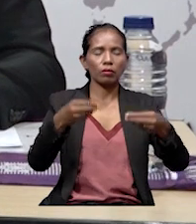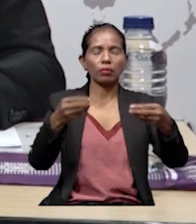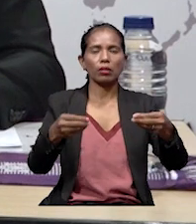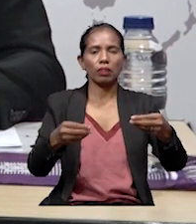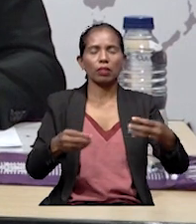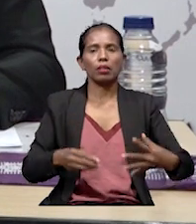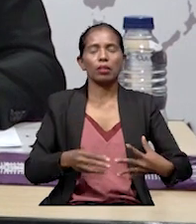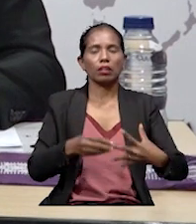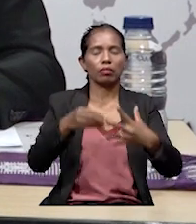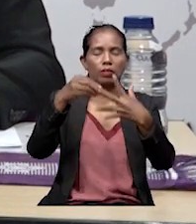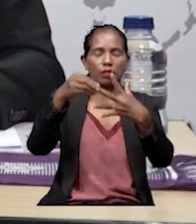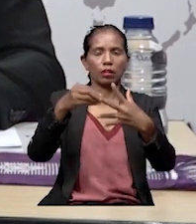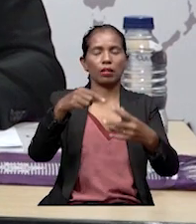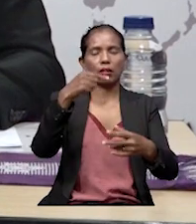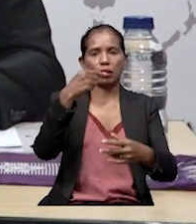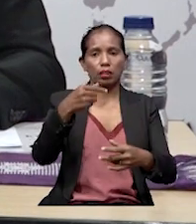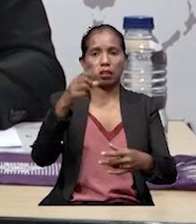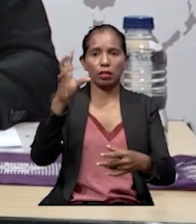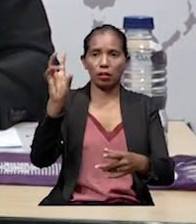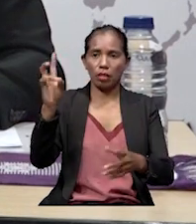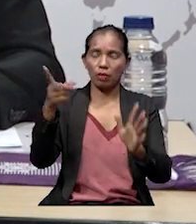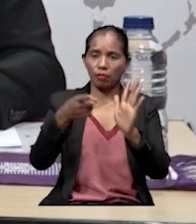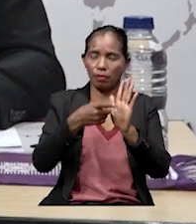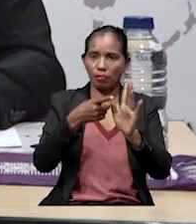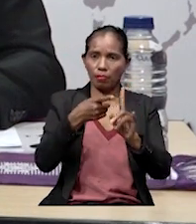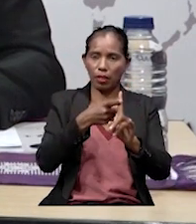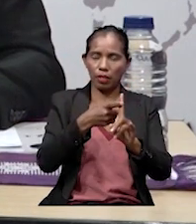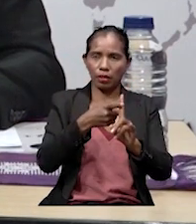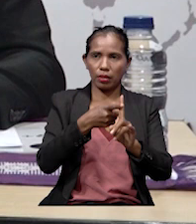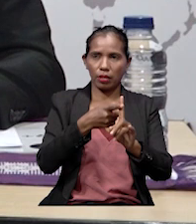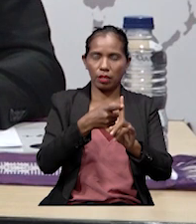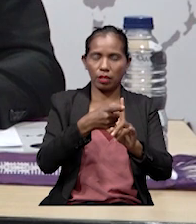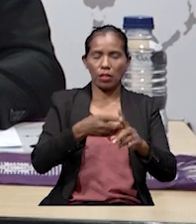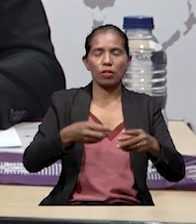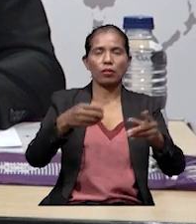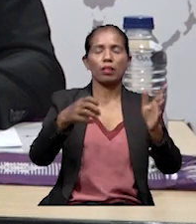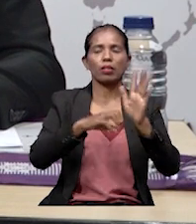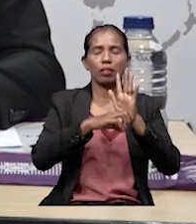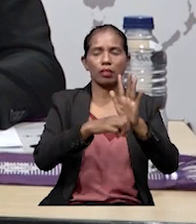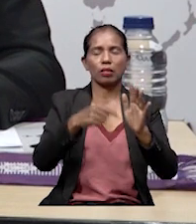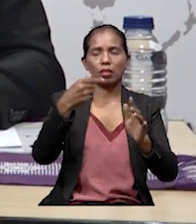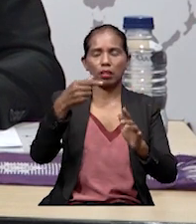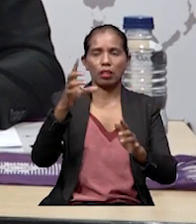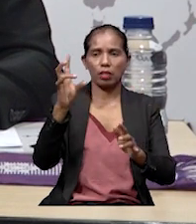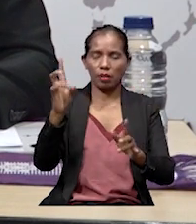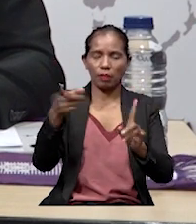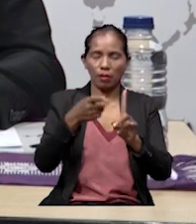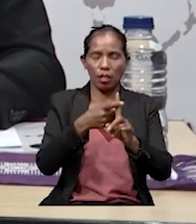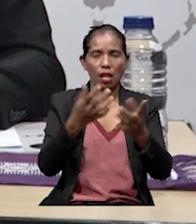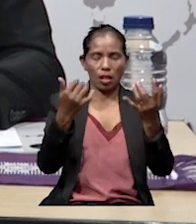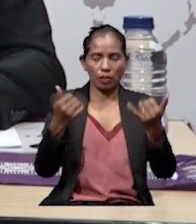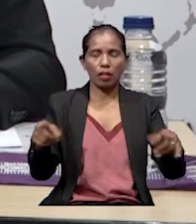oficialmente G7 Plus Ninia Charter, simboliza que a G7 Plus agora considerado